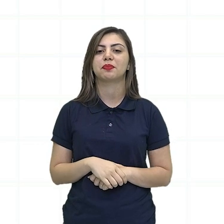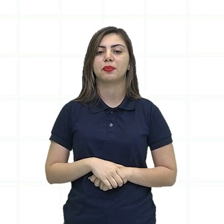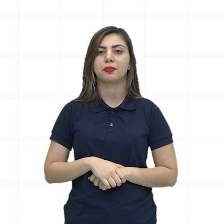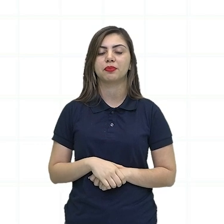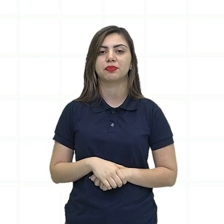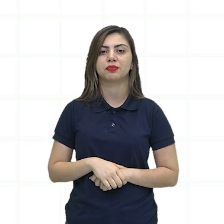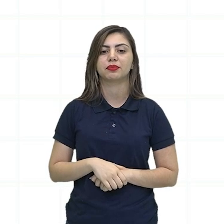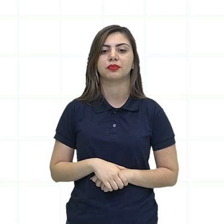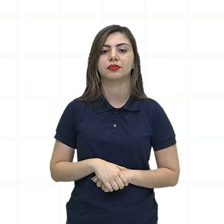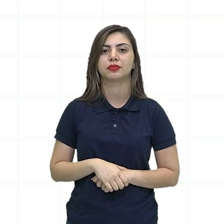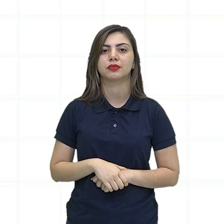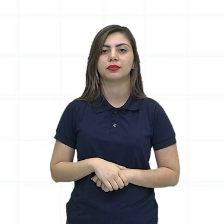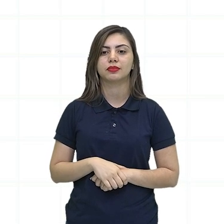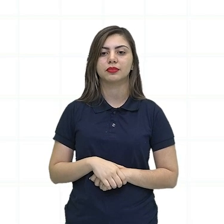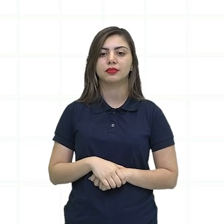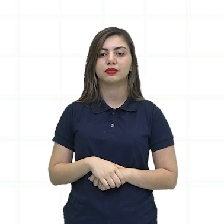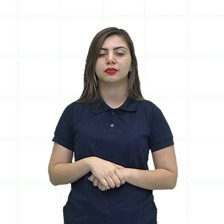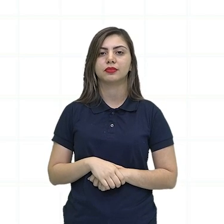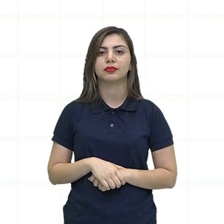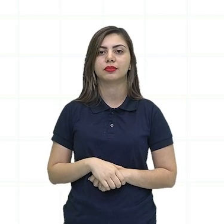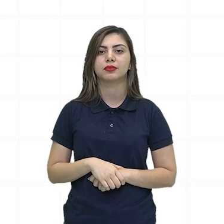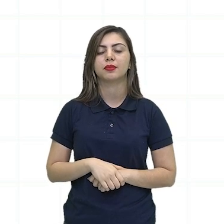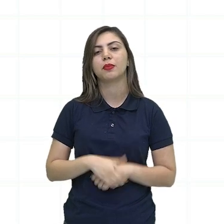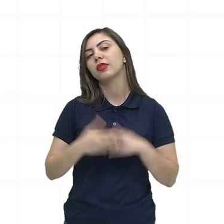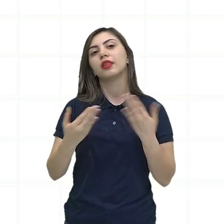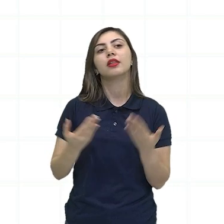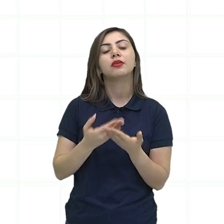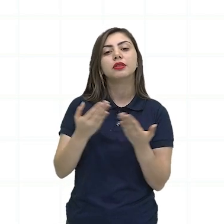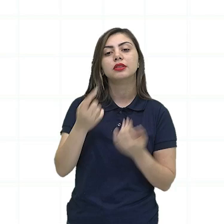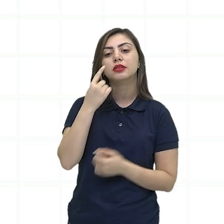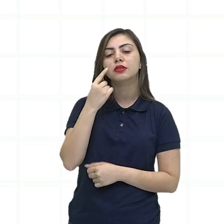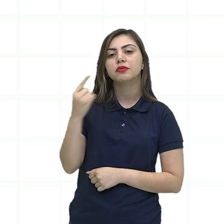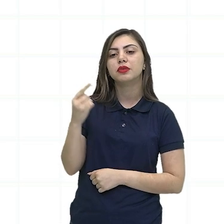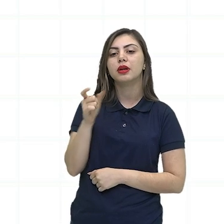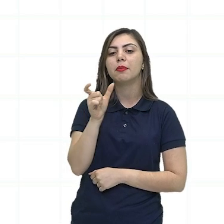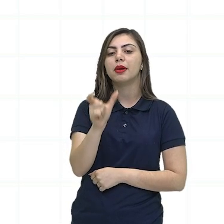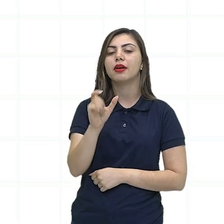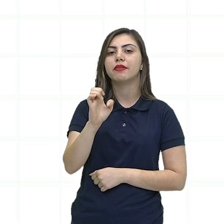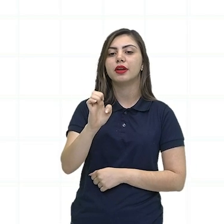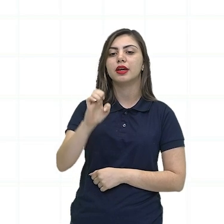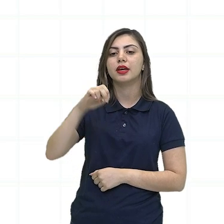enjoy painting and hiking. Então, esse enjoy aqui,